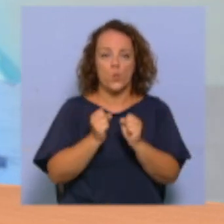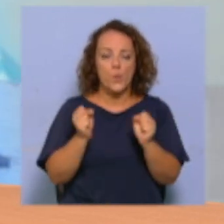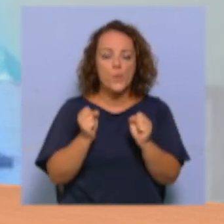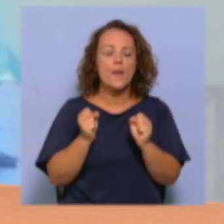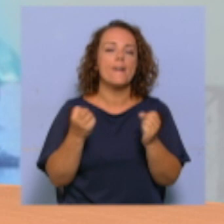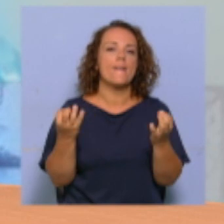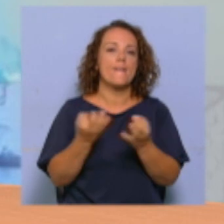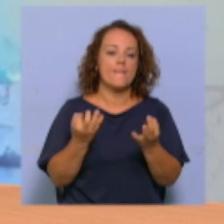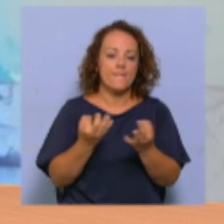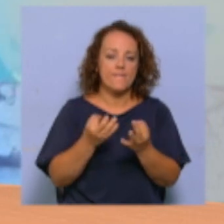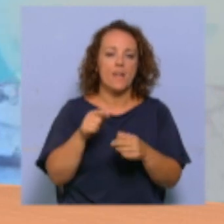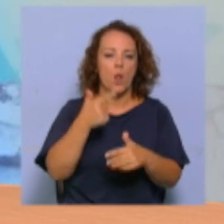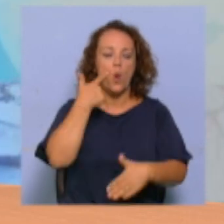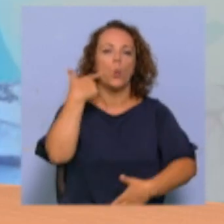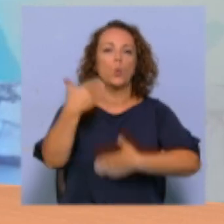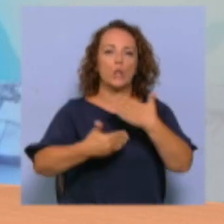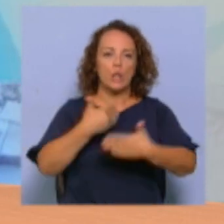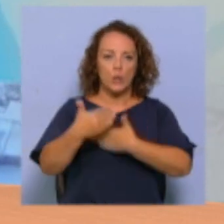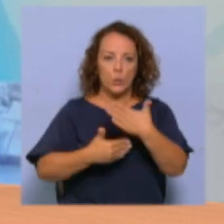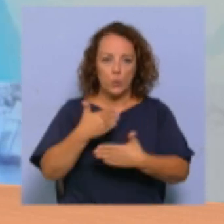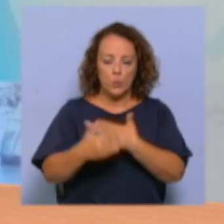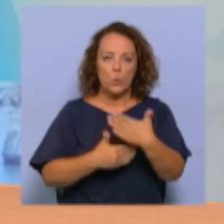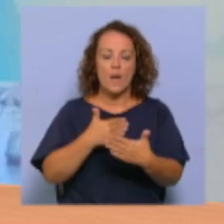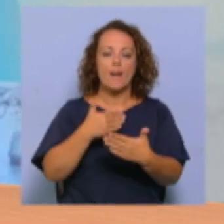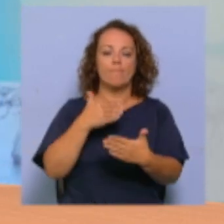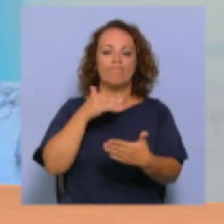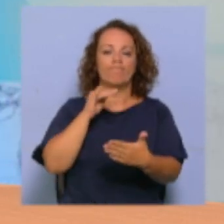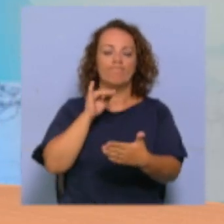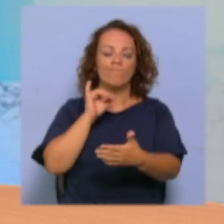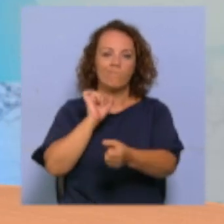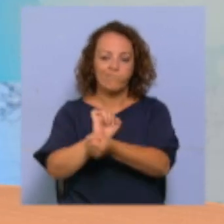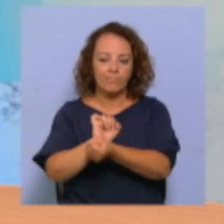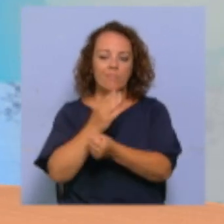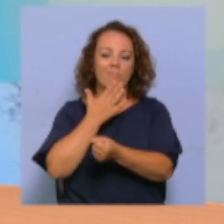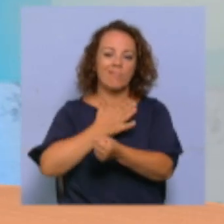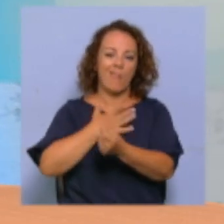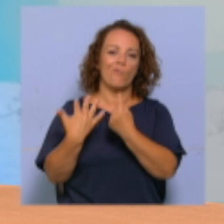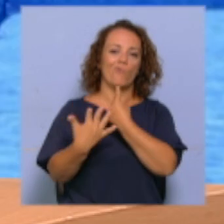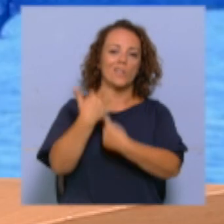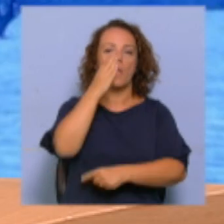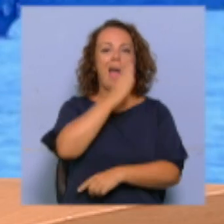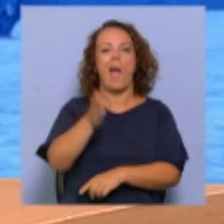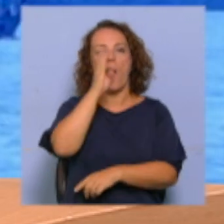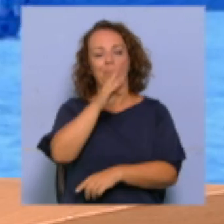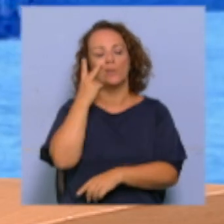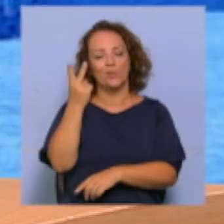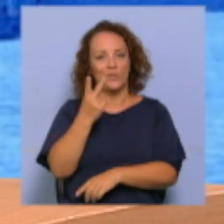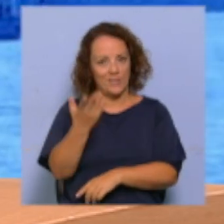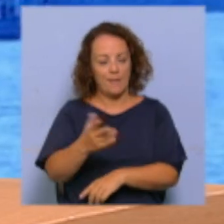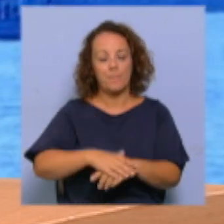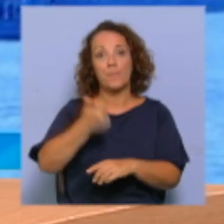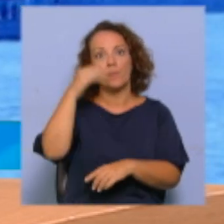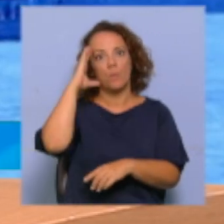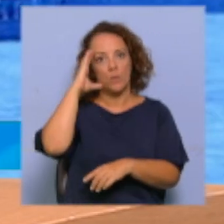a condicionar grandemente o nosso agir, os nossos hábitos de vida. Boa tarde, sem dúvida nenhuma. Eu